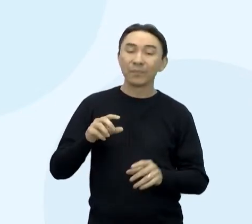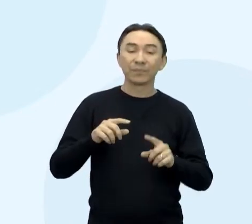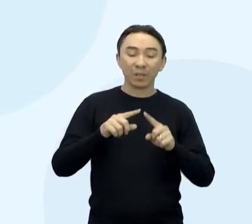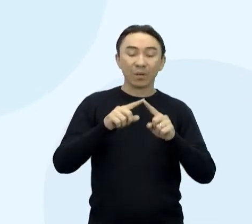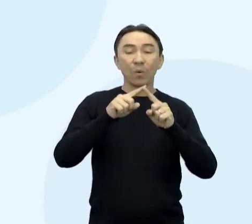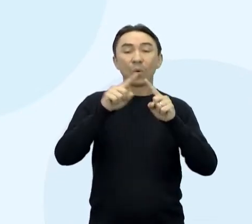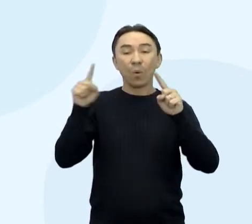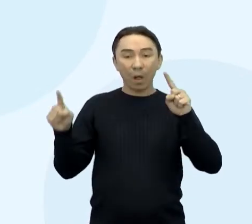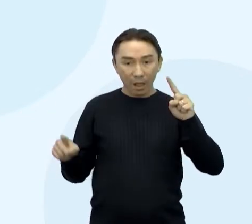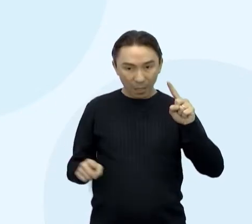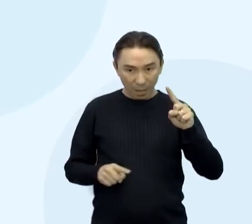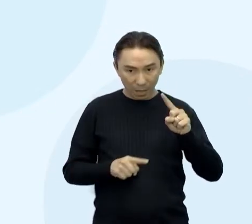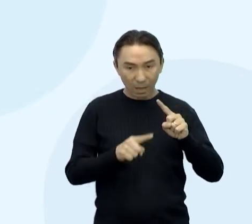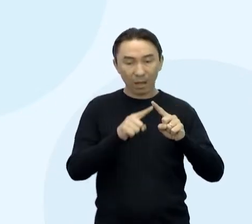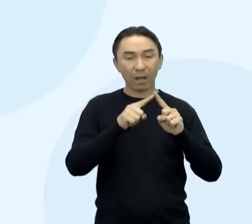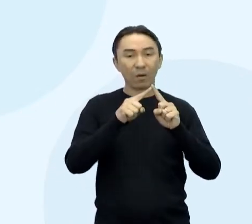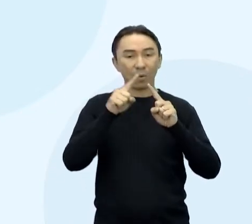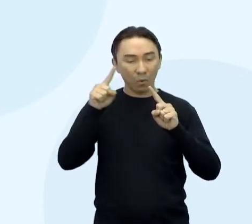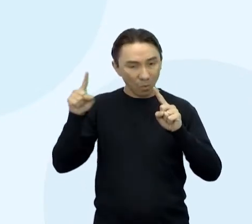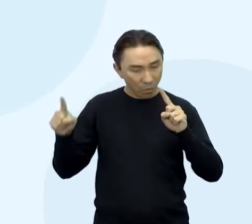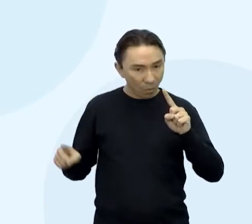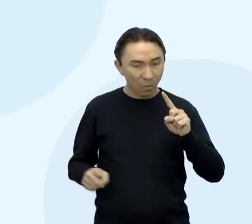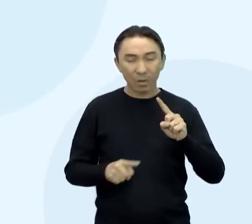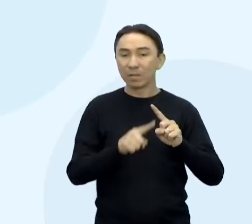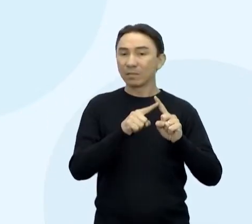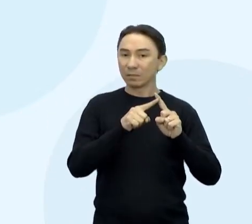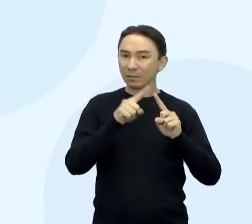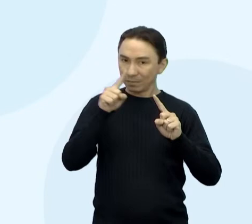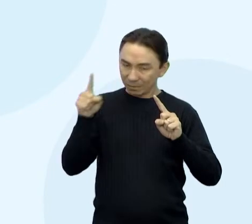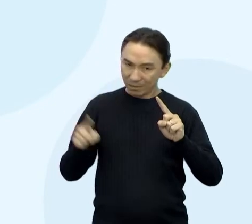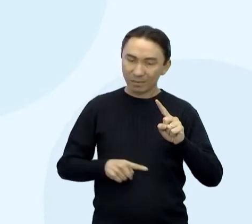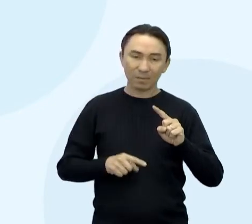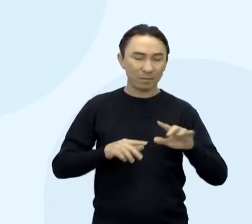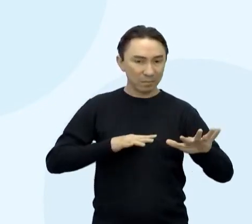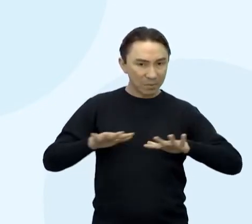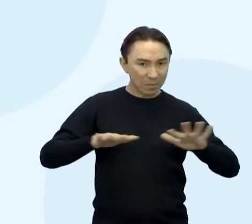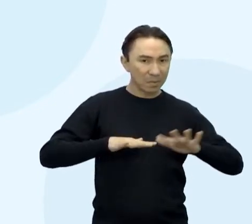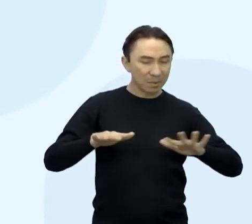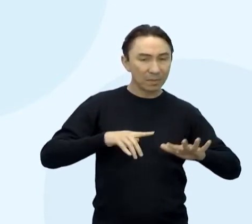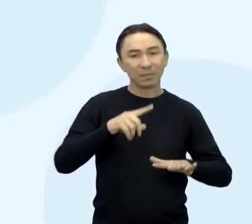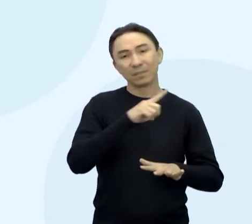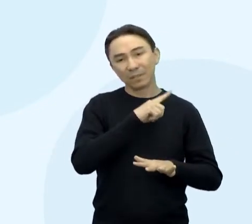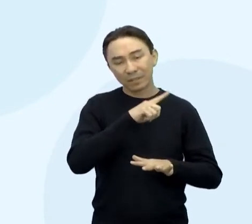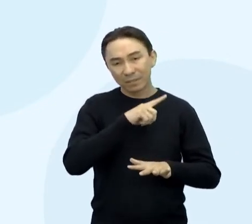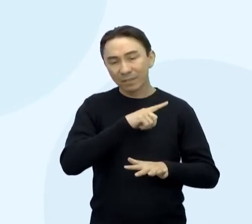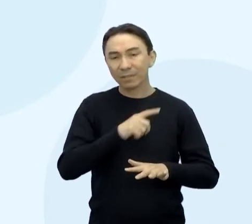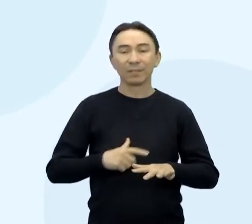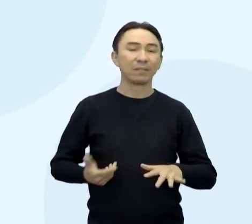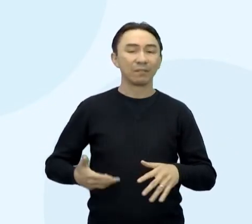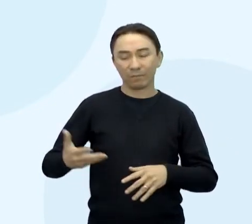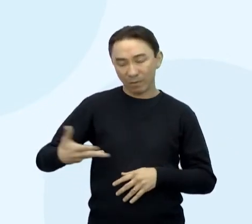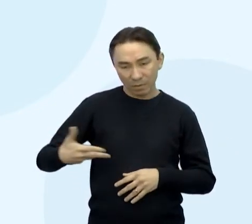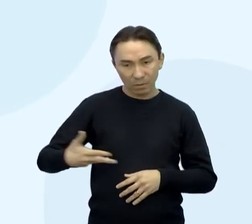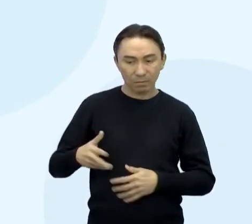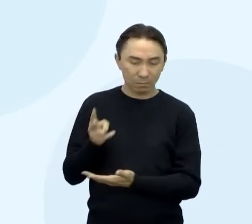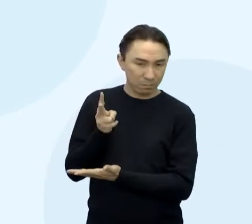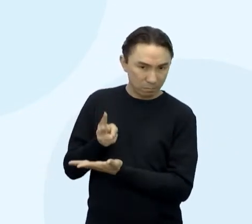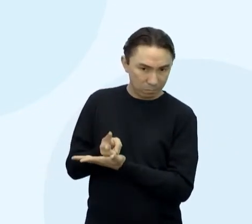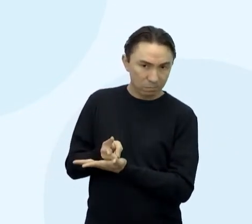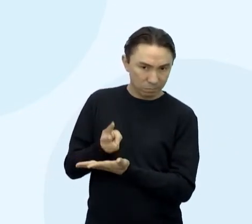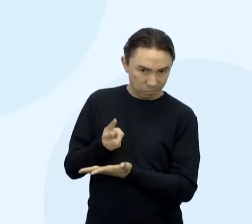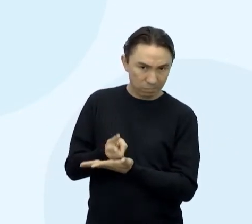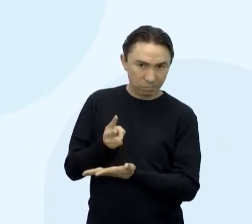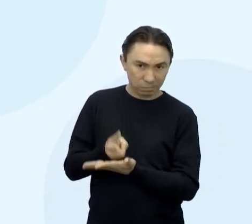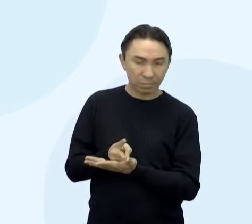a cadeira aí sofrer rotação pela roda com uma velocidade constante. Maravilha, tudo bem. Eu